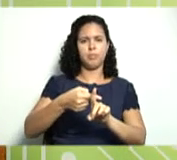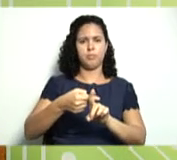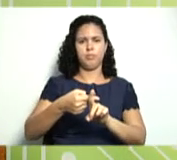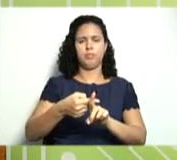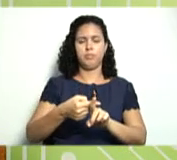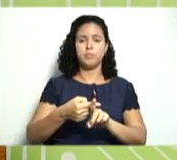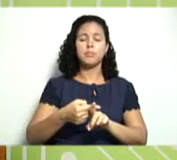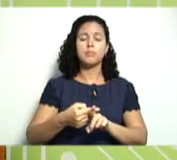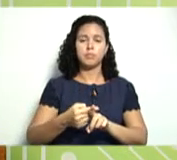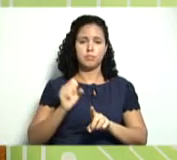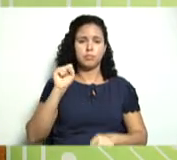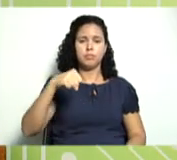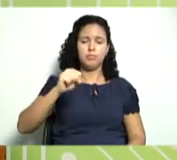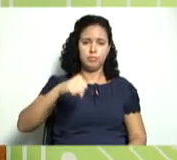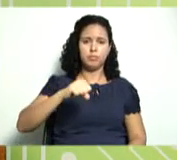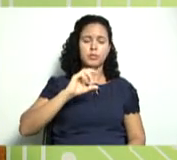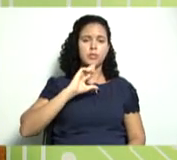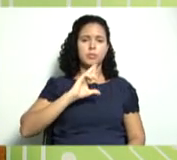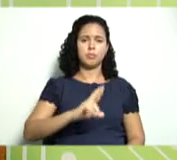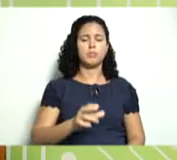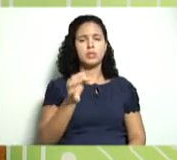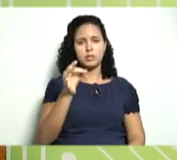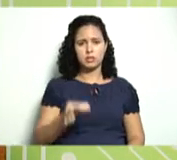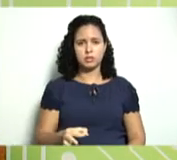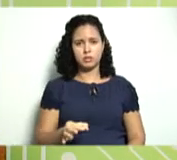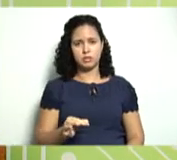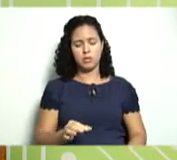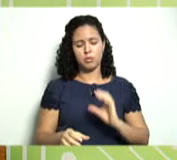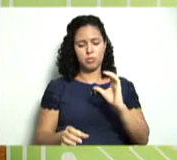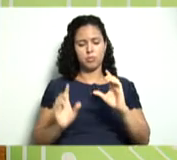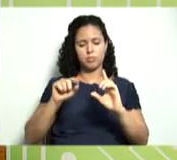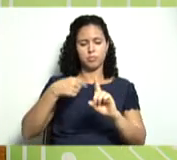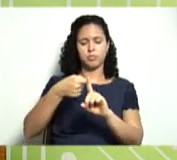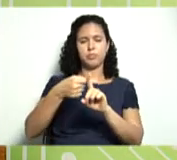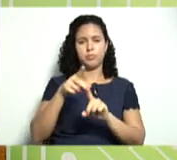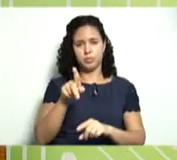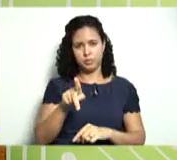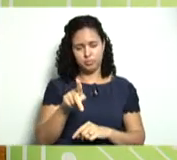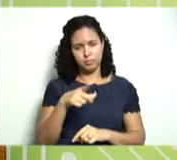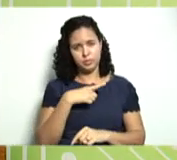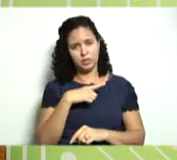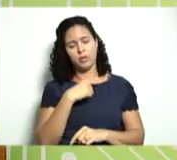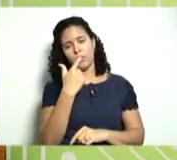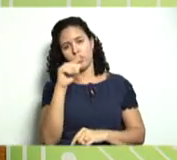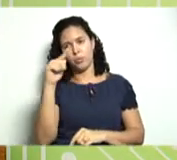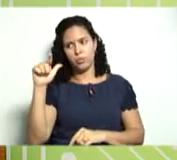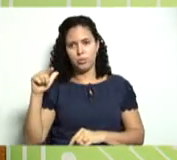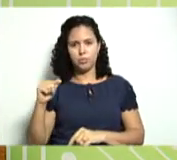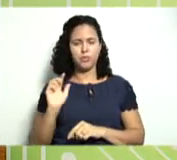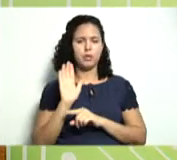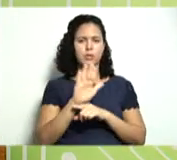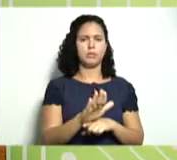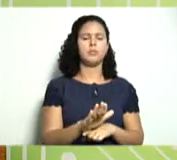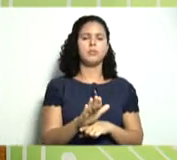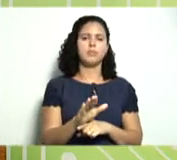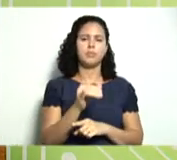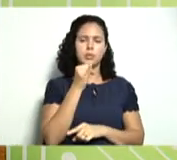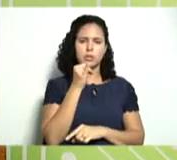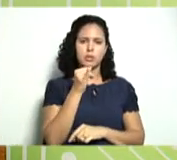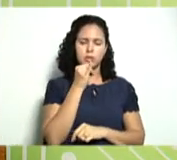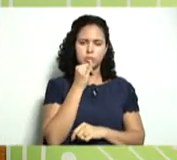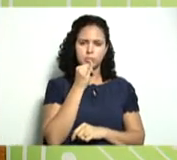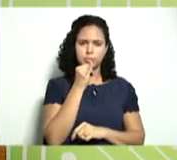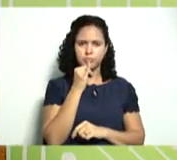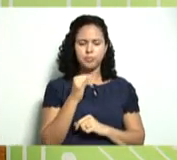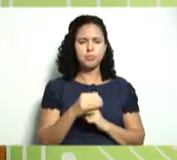parabéns essa é a resposta correta contra o p porém existe outras técnicas que podem auxiliar por exemplo auxiliar